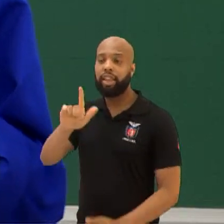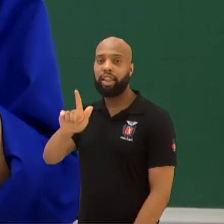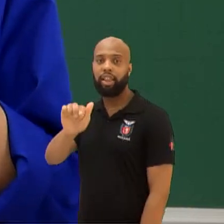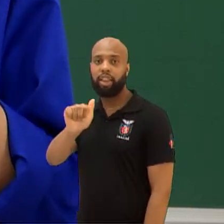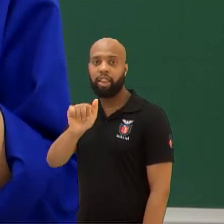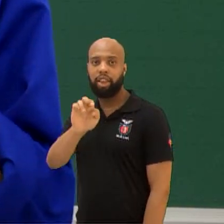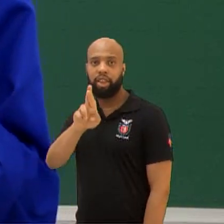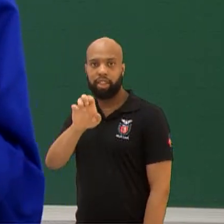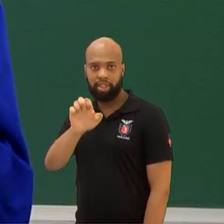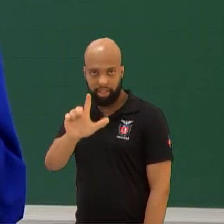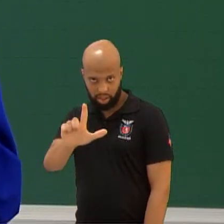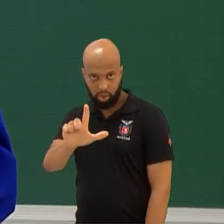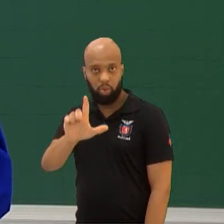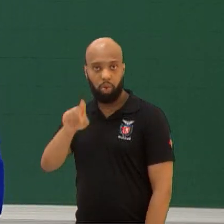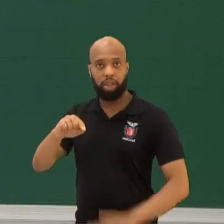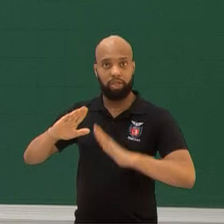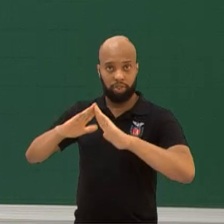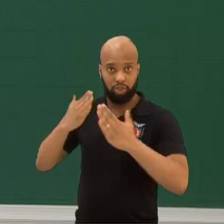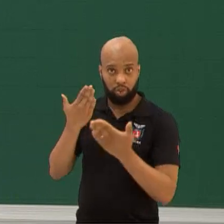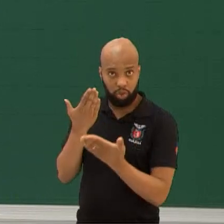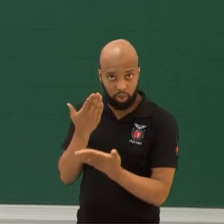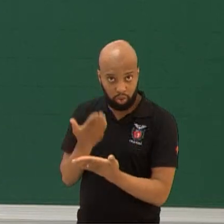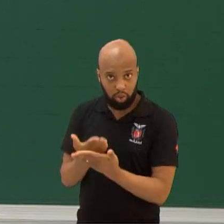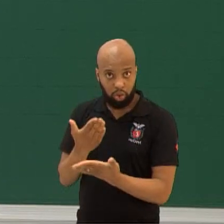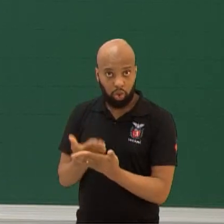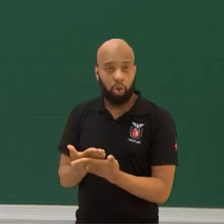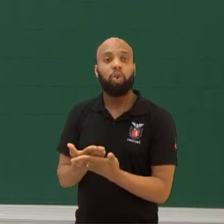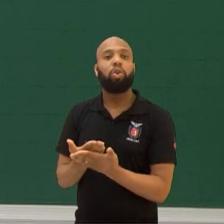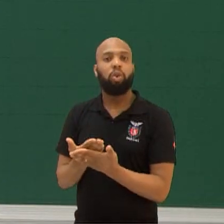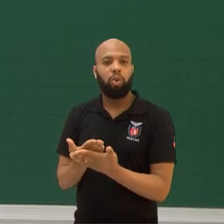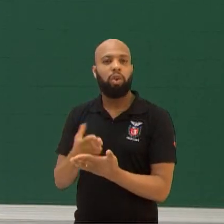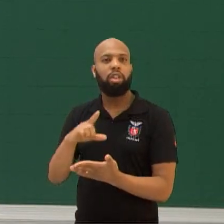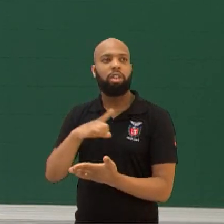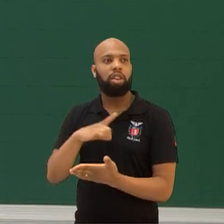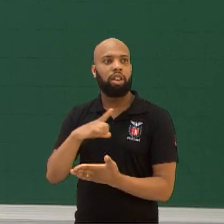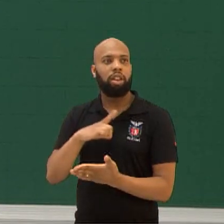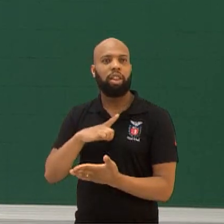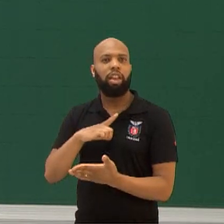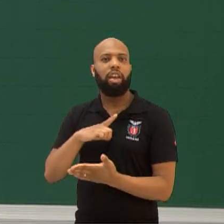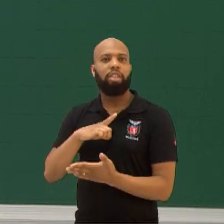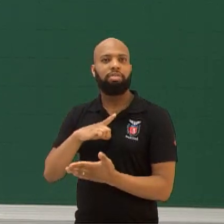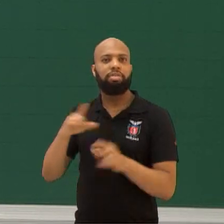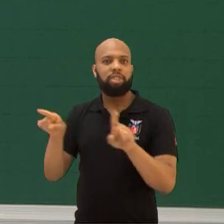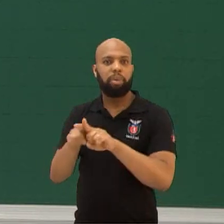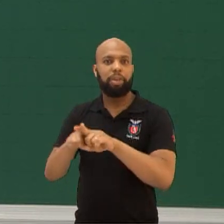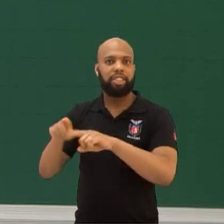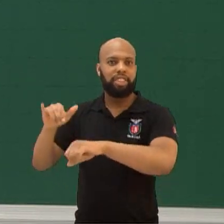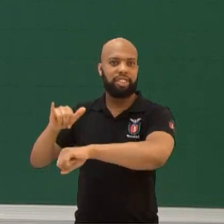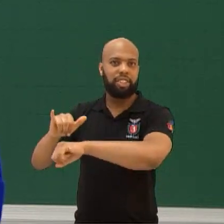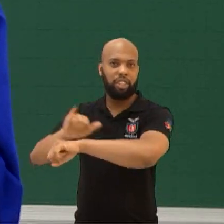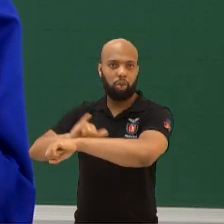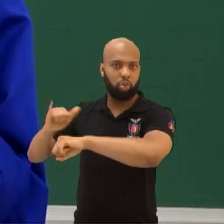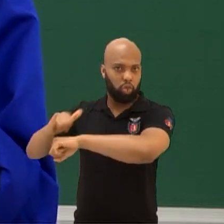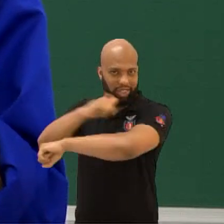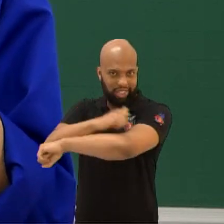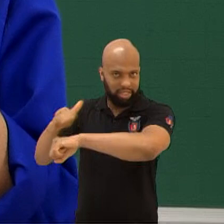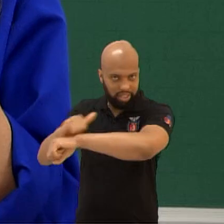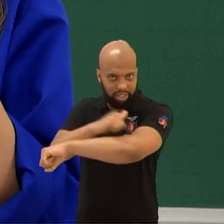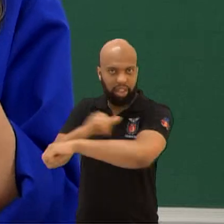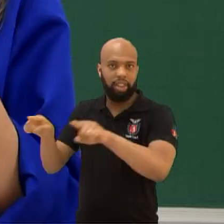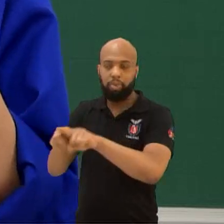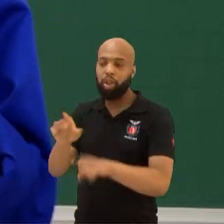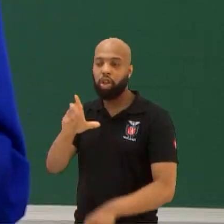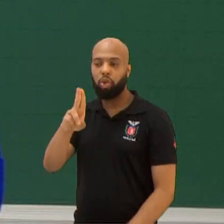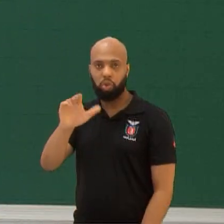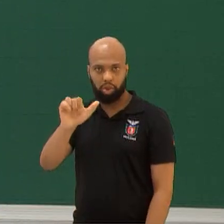Gabriel Ribas Maciel Gonçalves, do Colégio Estadual Professora Lindaura Ribeiro, Lucas, de São José dos Pinhais. Bom dia, que saudades da